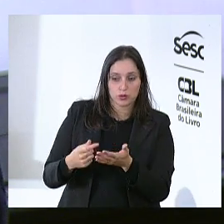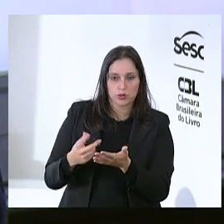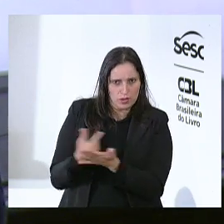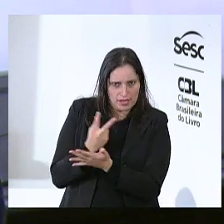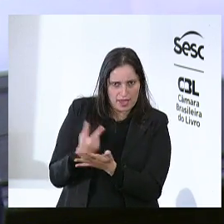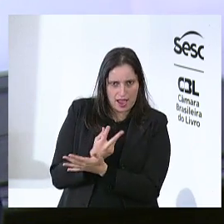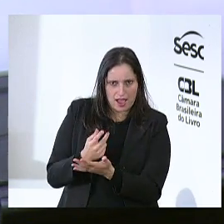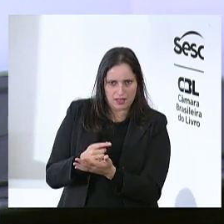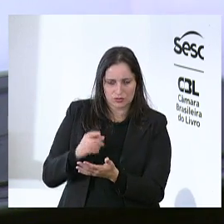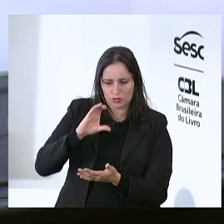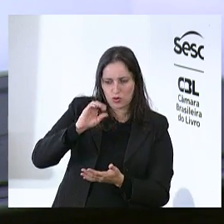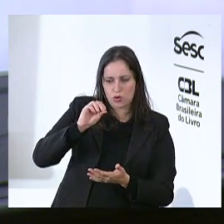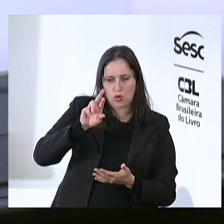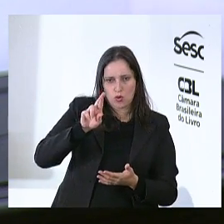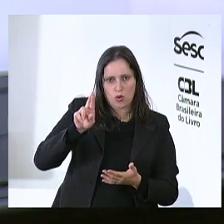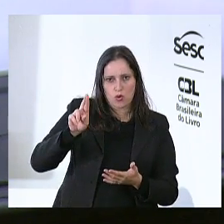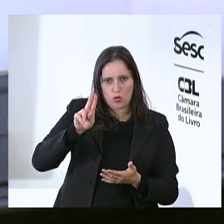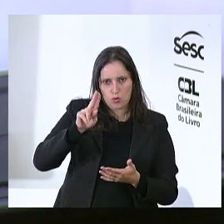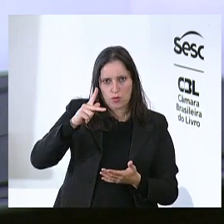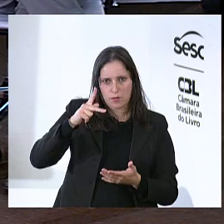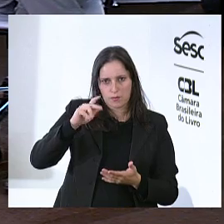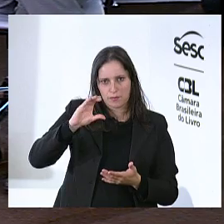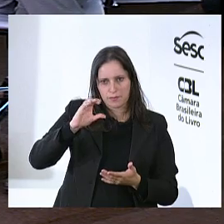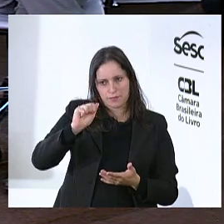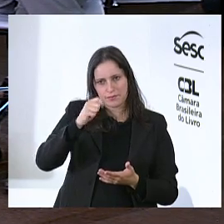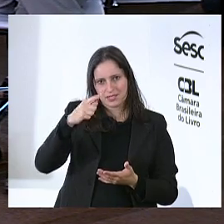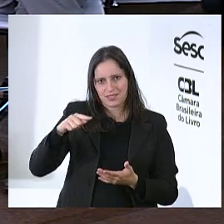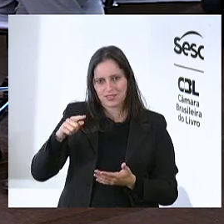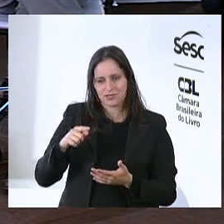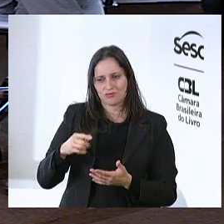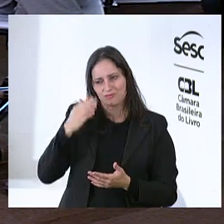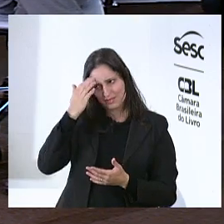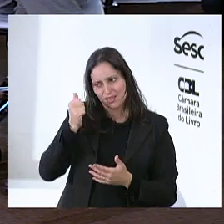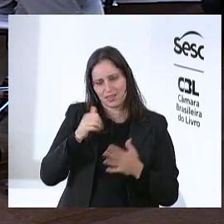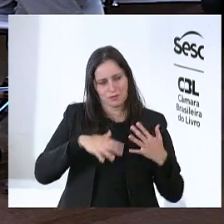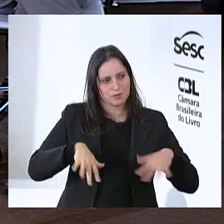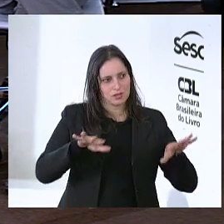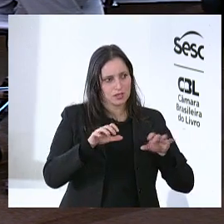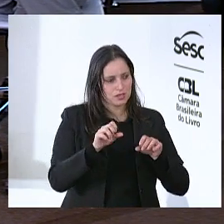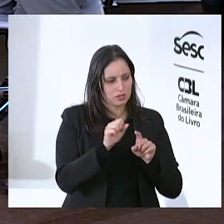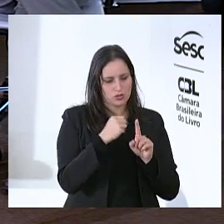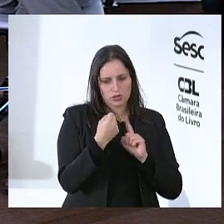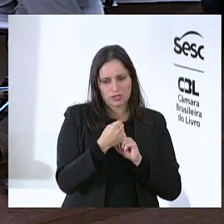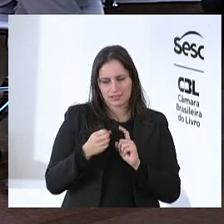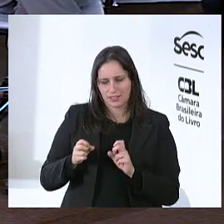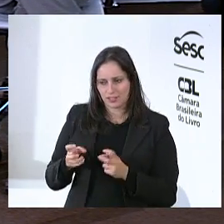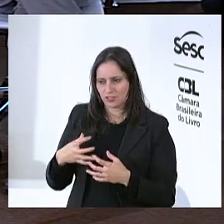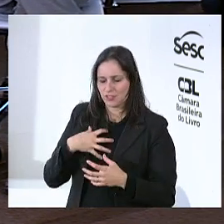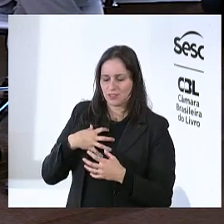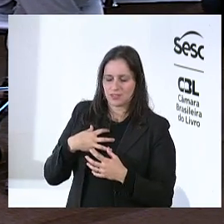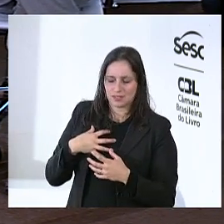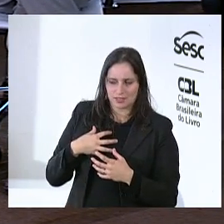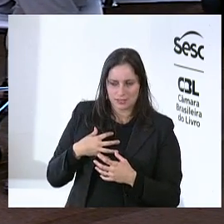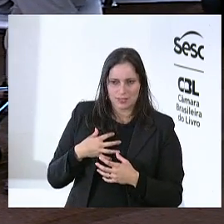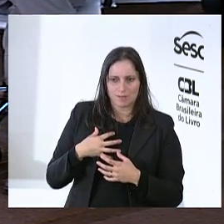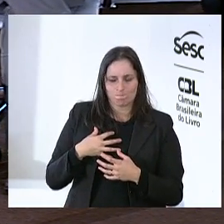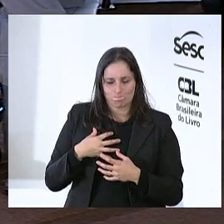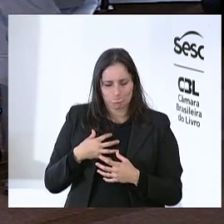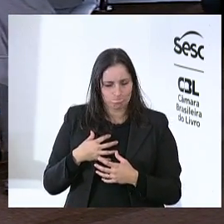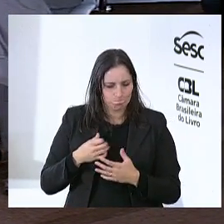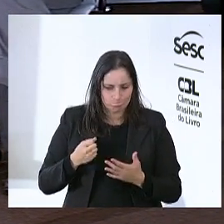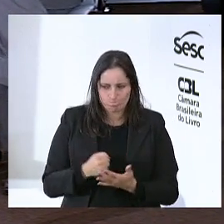Há um sentimento de frustração, sem dúvida, né? Porque, bom, se tudo vem da ditadura, mas, poxa, 20 e tantos anos de